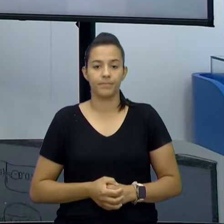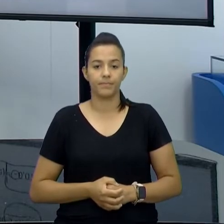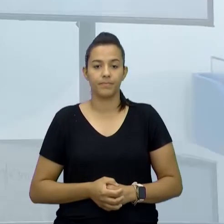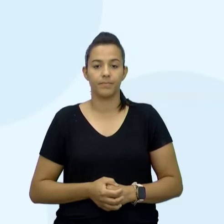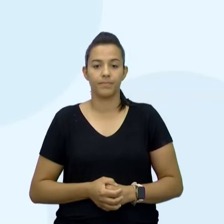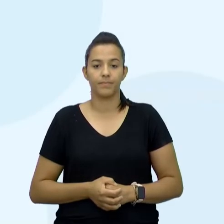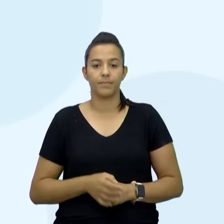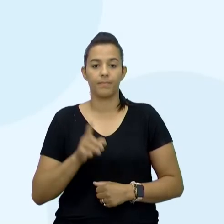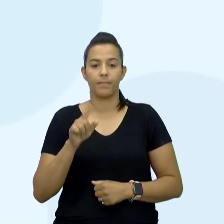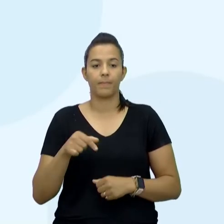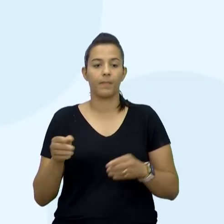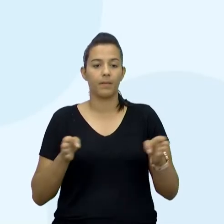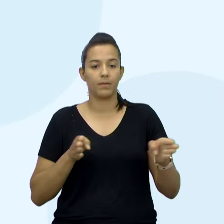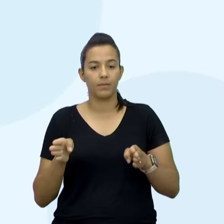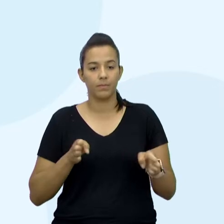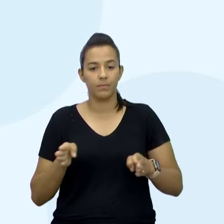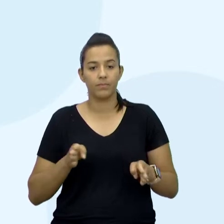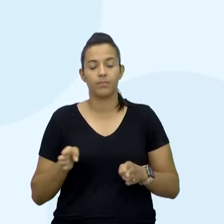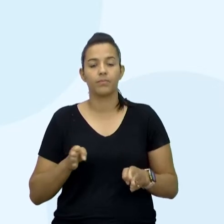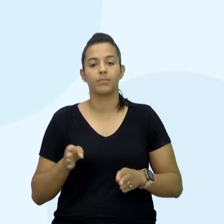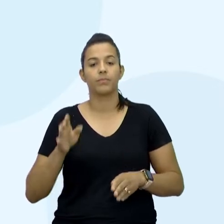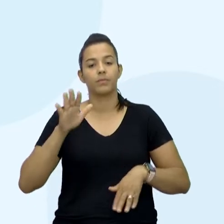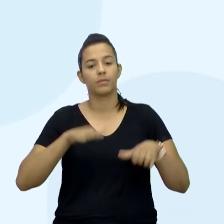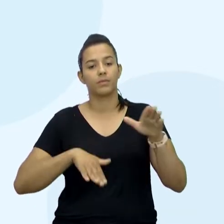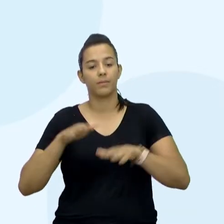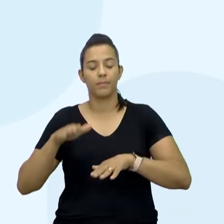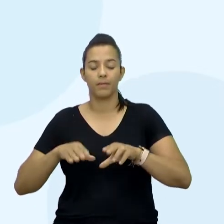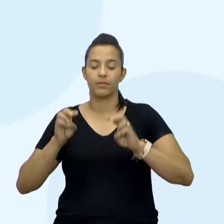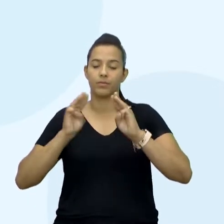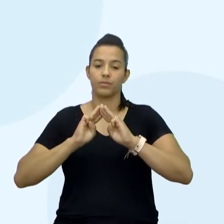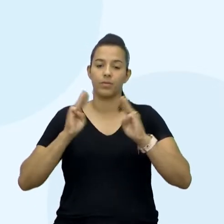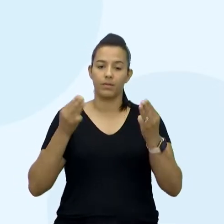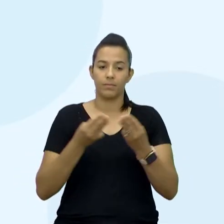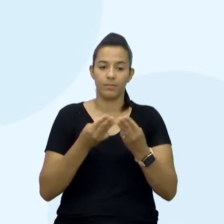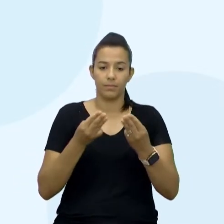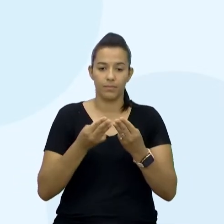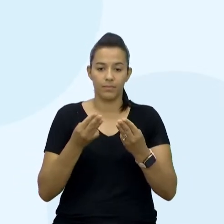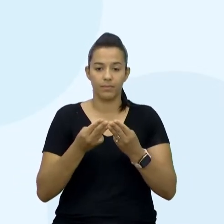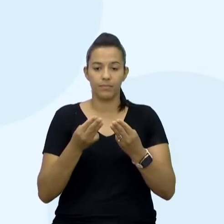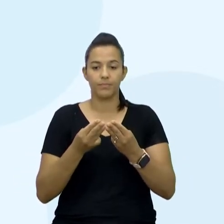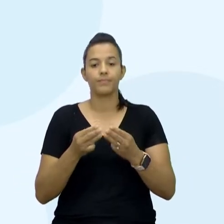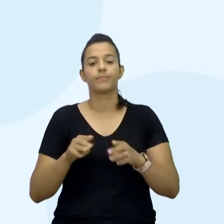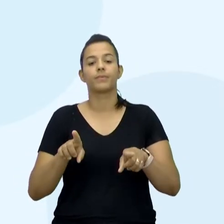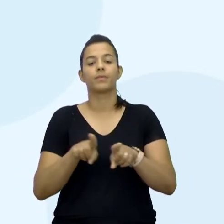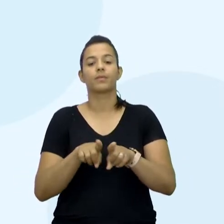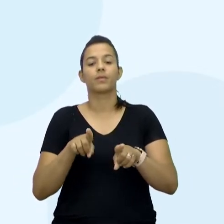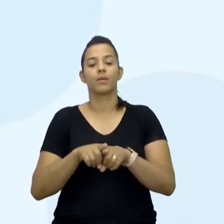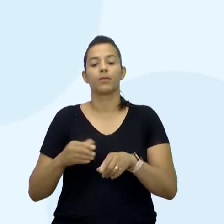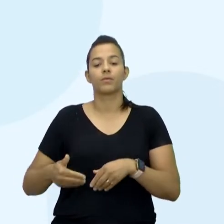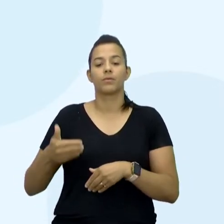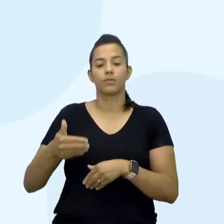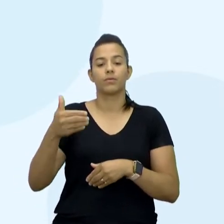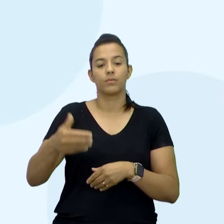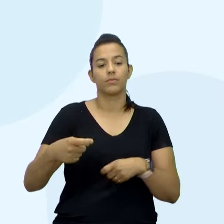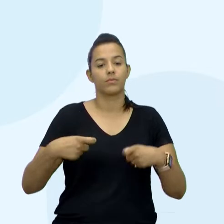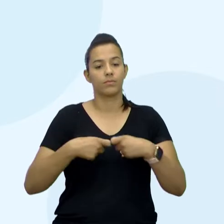período de um sistema massa-mola depende da massa e também depende da constante